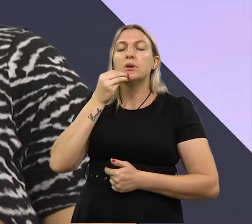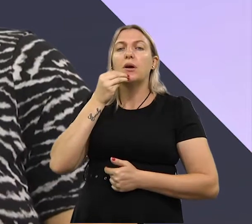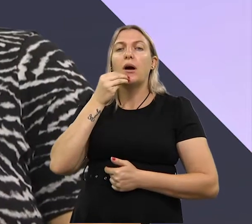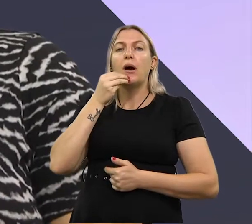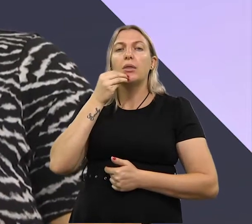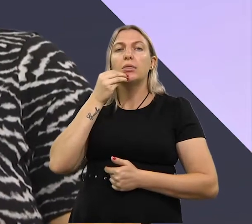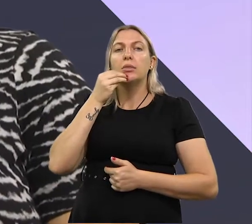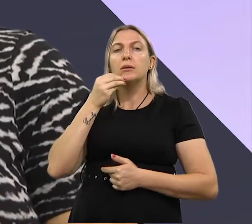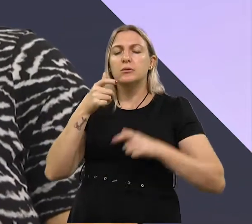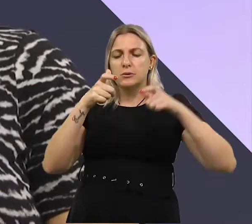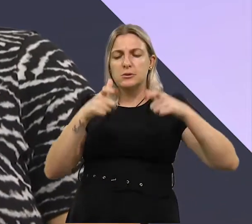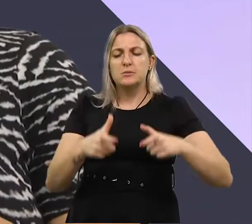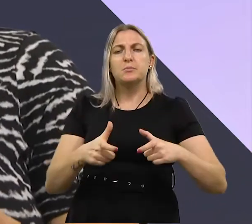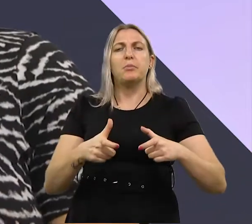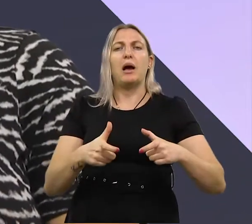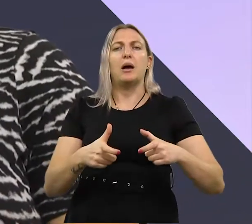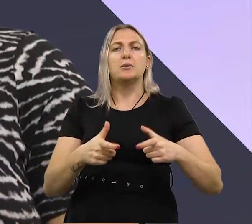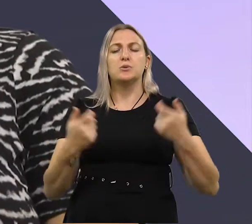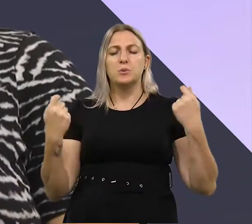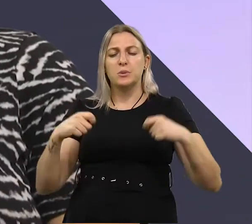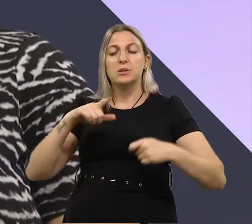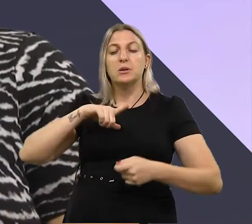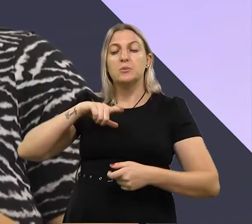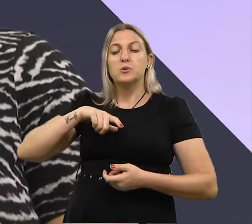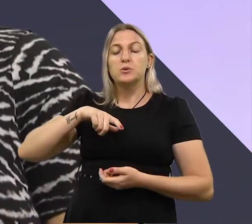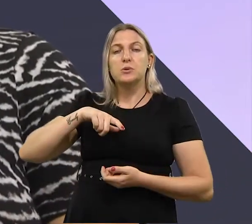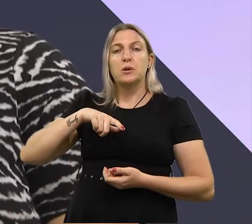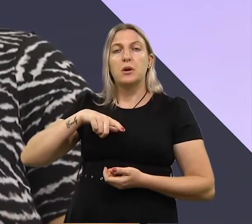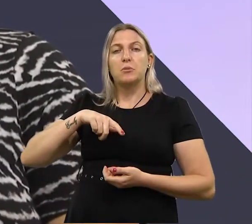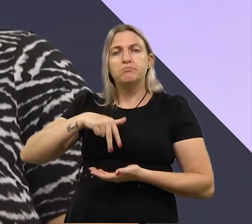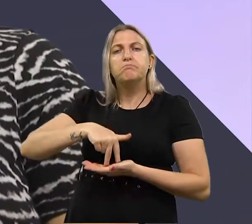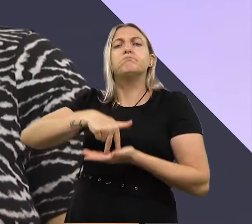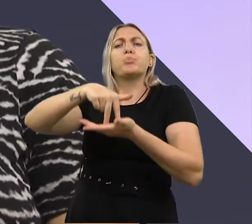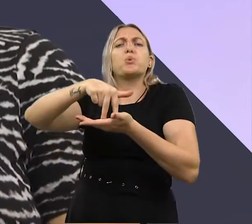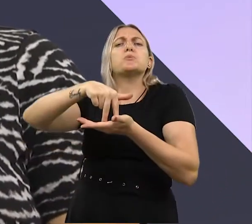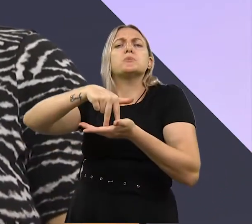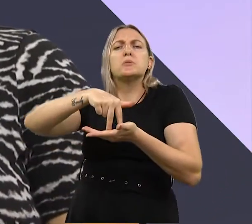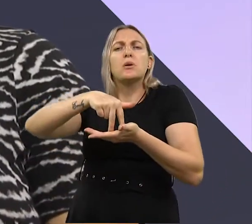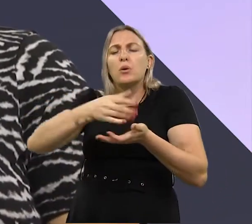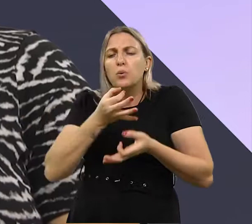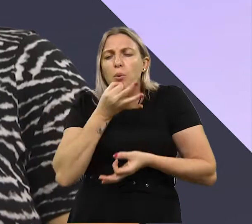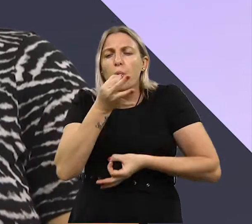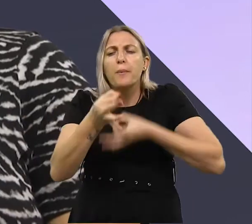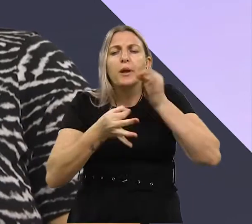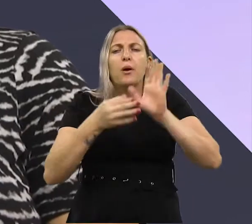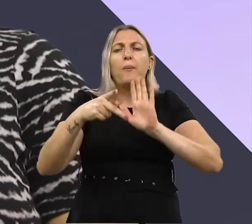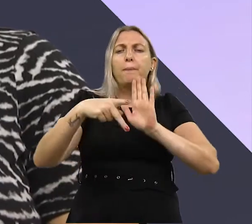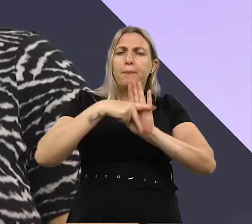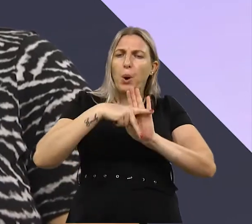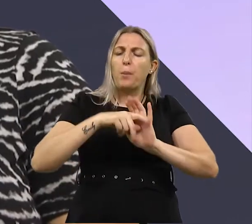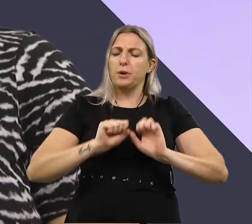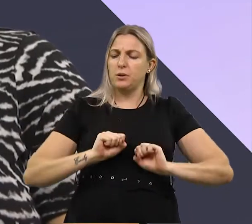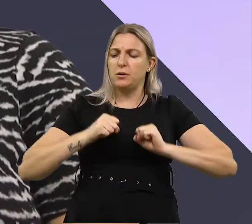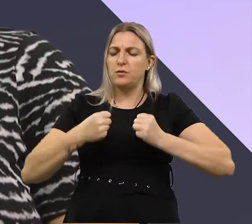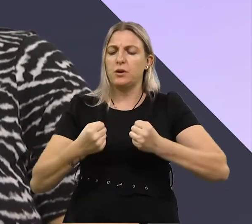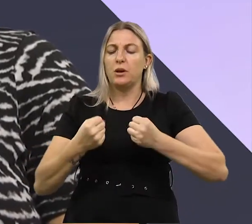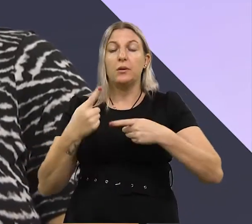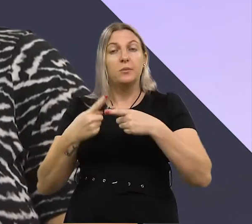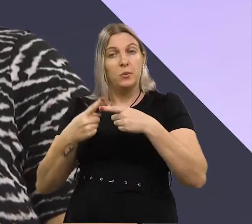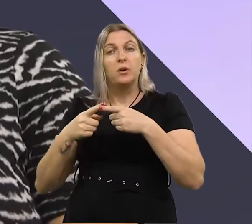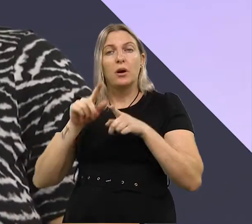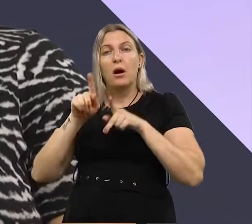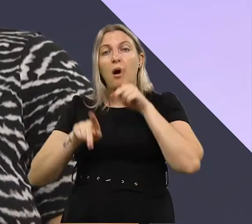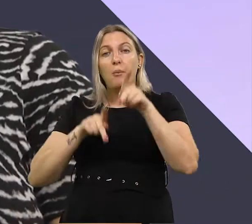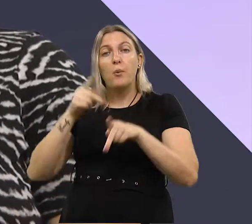precisamos ter uma posição, assumir uma posição, defendê-la. E desta forma a população também compreende.